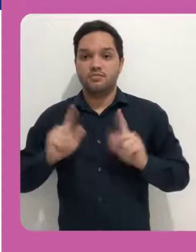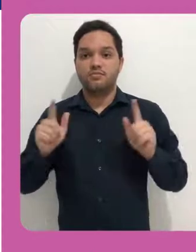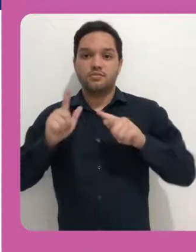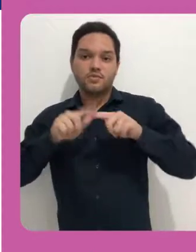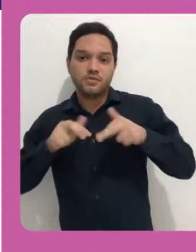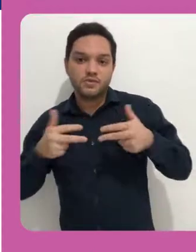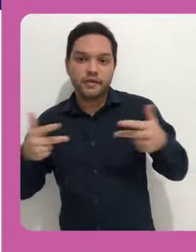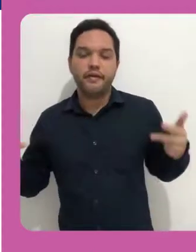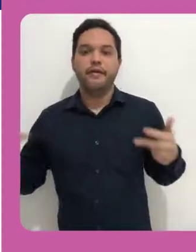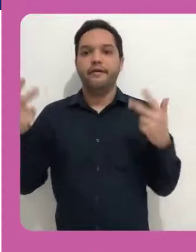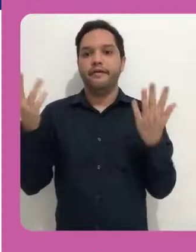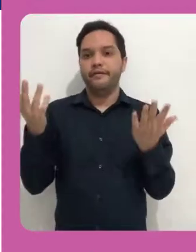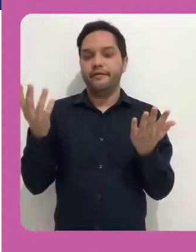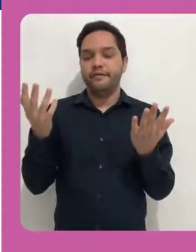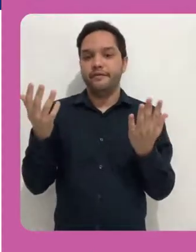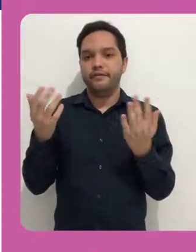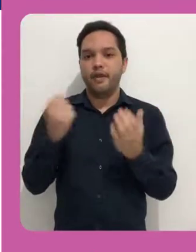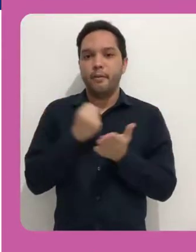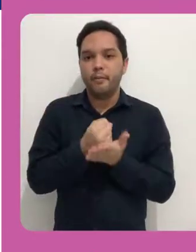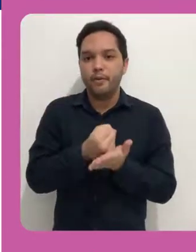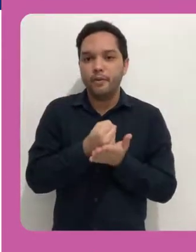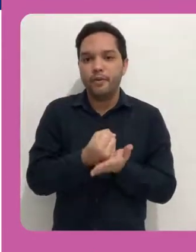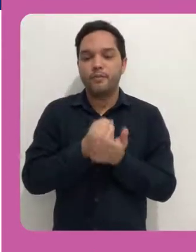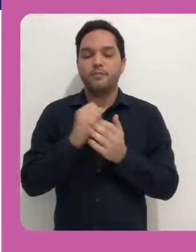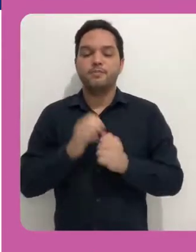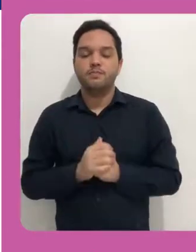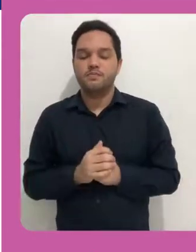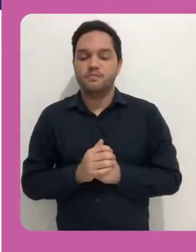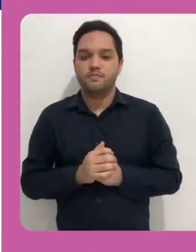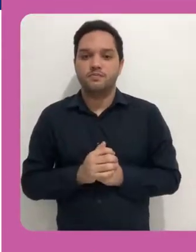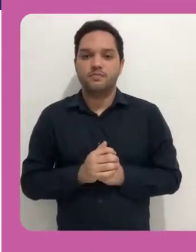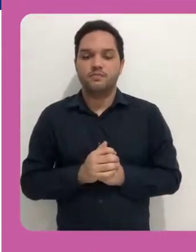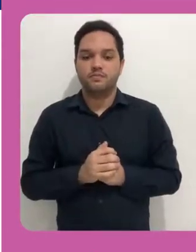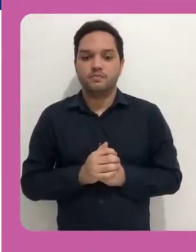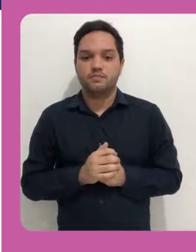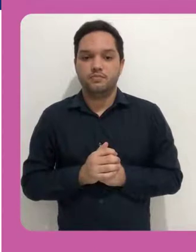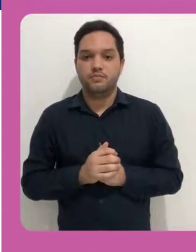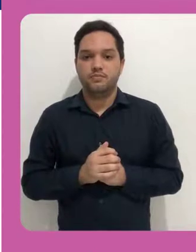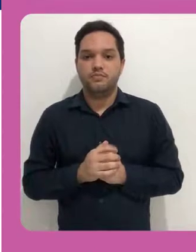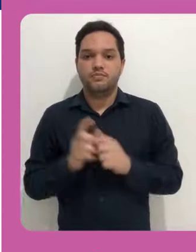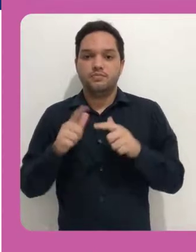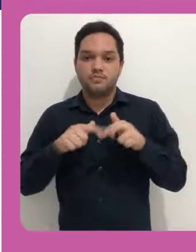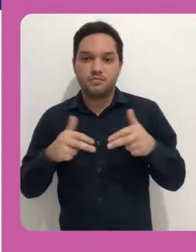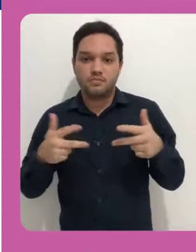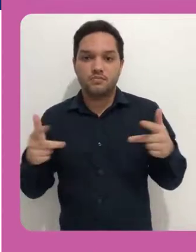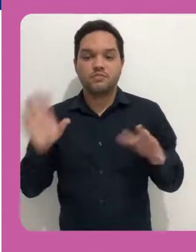com os materiais dentro dele e os outros arquivos dentro da pasta referências.